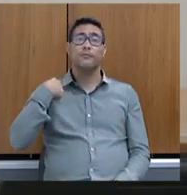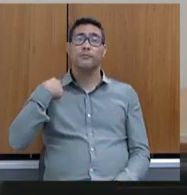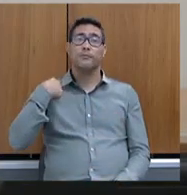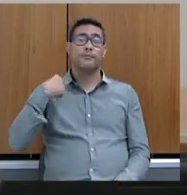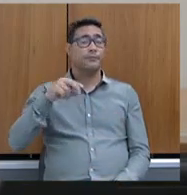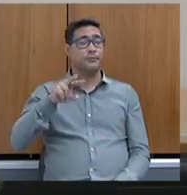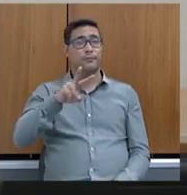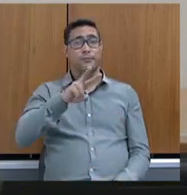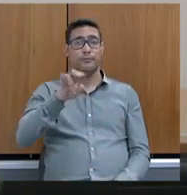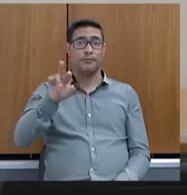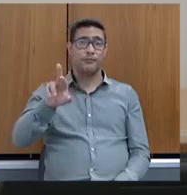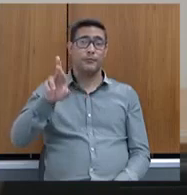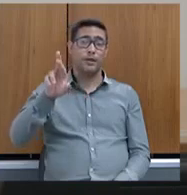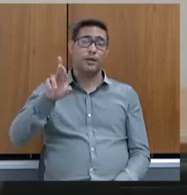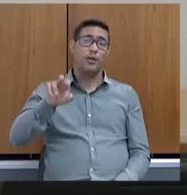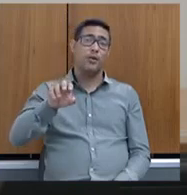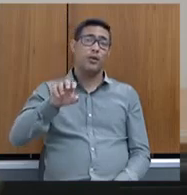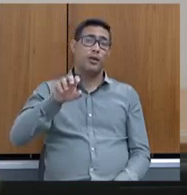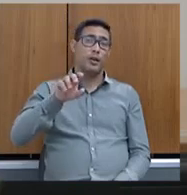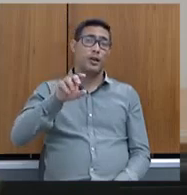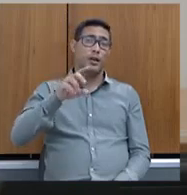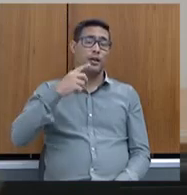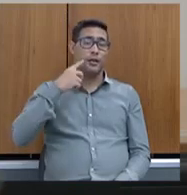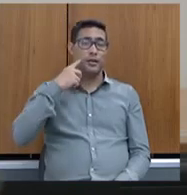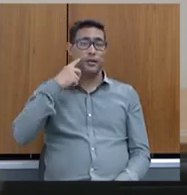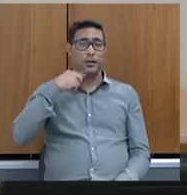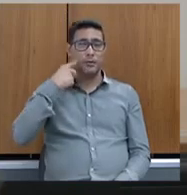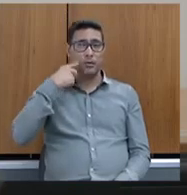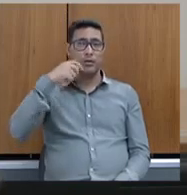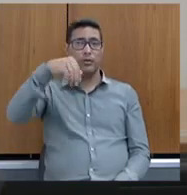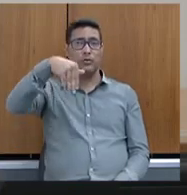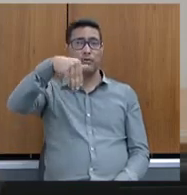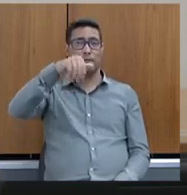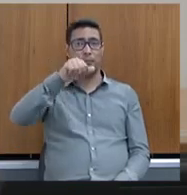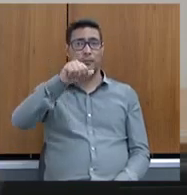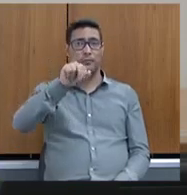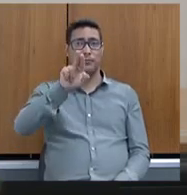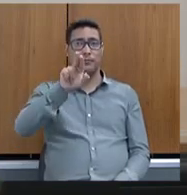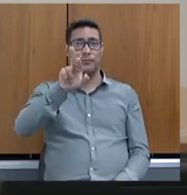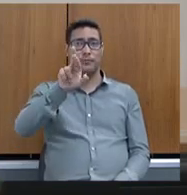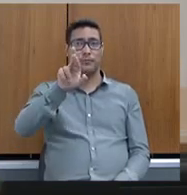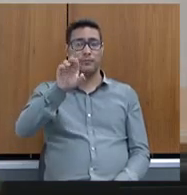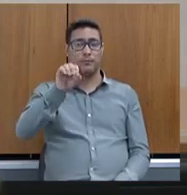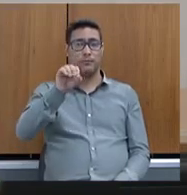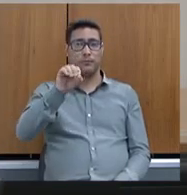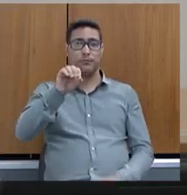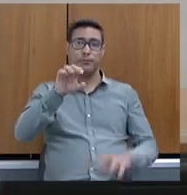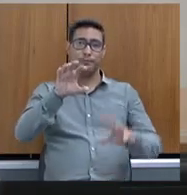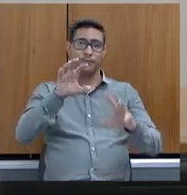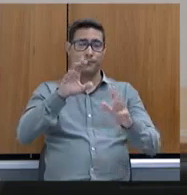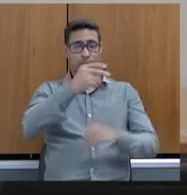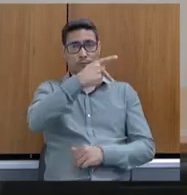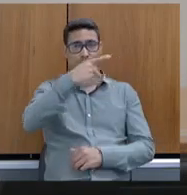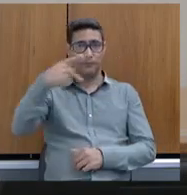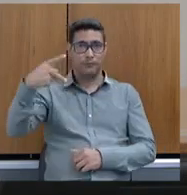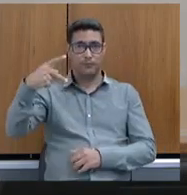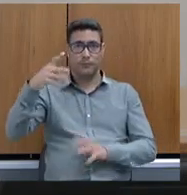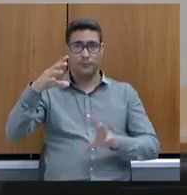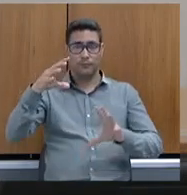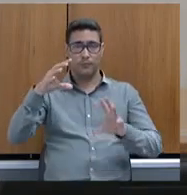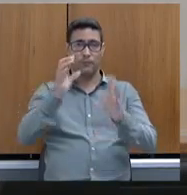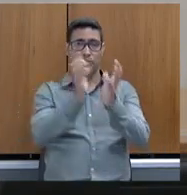eu passo a palavra ao Deputado Mauro Tramonte presidente da Comissão extraordinária de